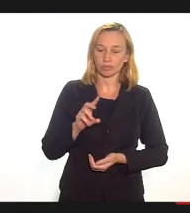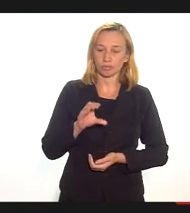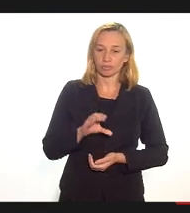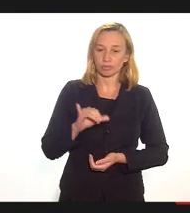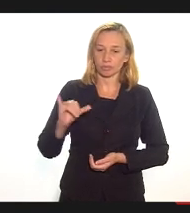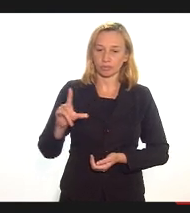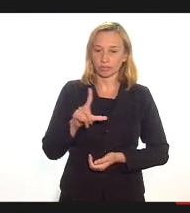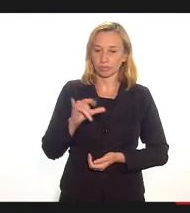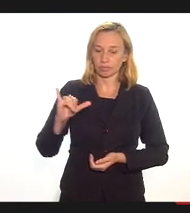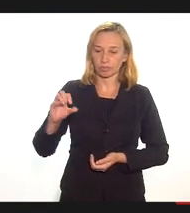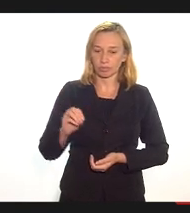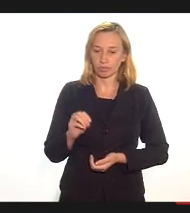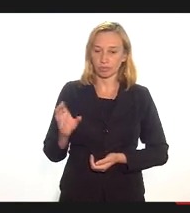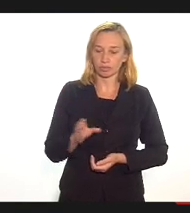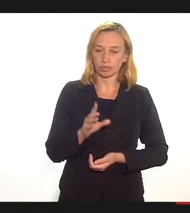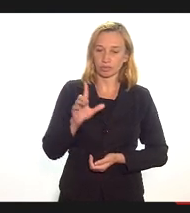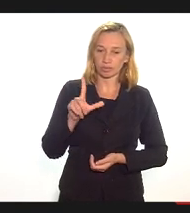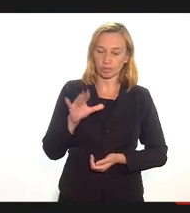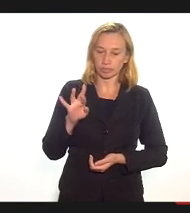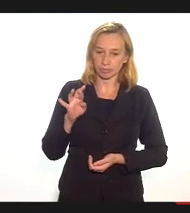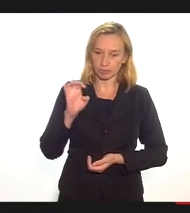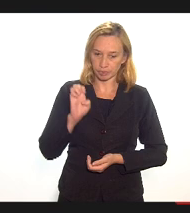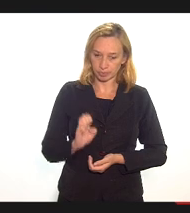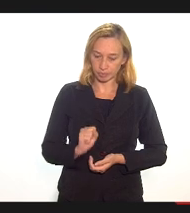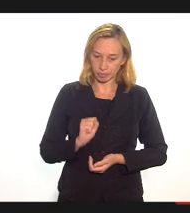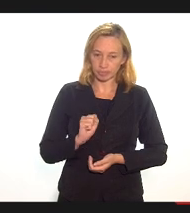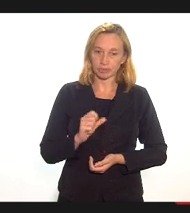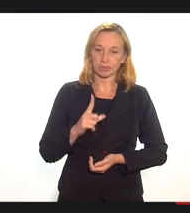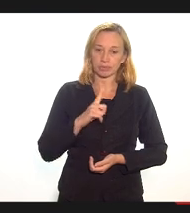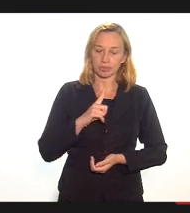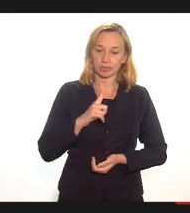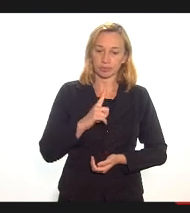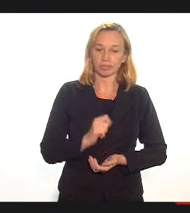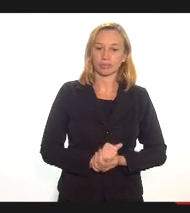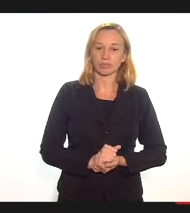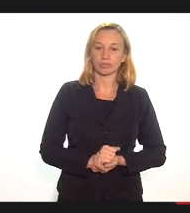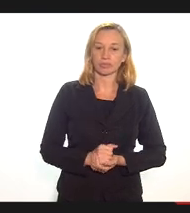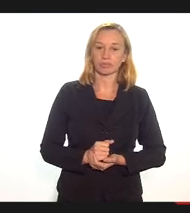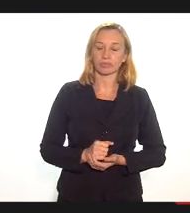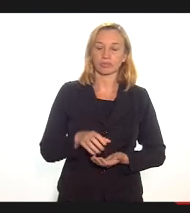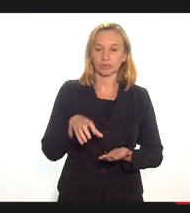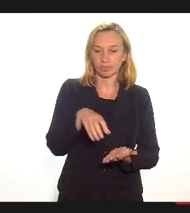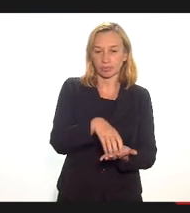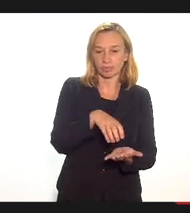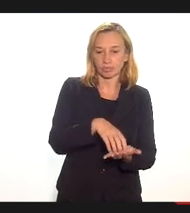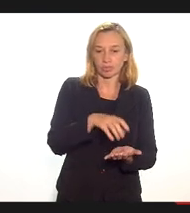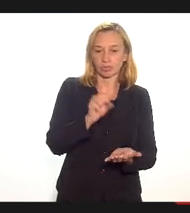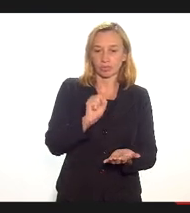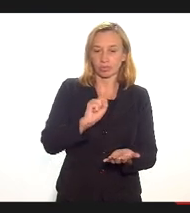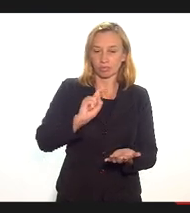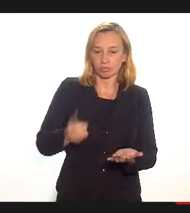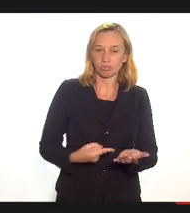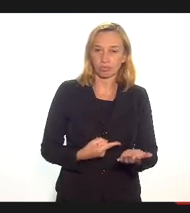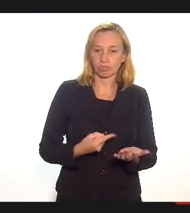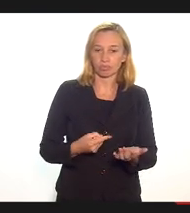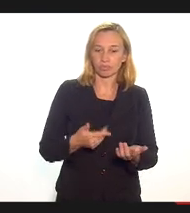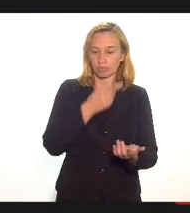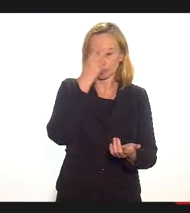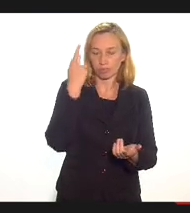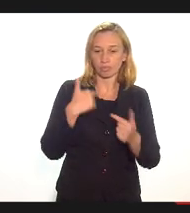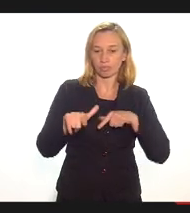Ministério da Saúde através do PROAD, que existia um déficit na rede de mais de 8 mil trabalhadores.